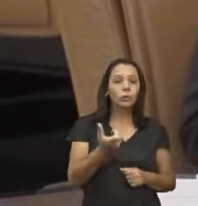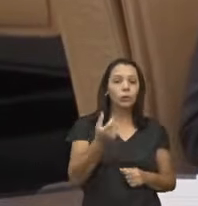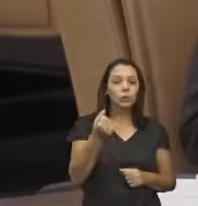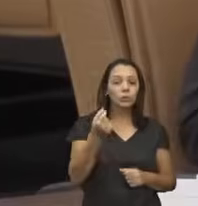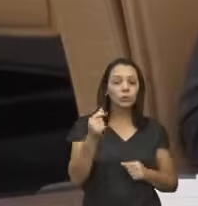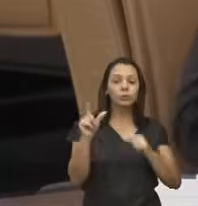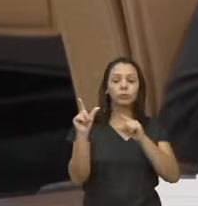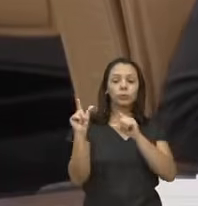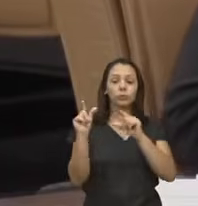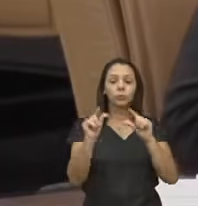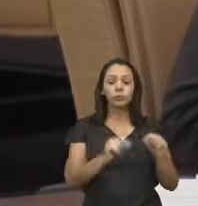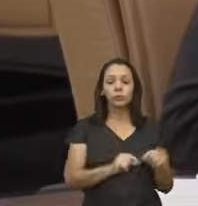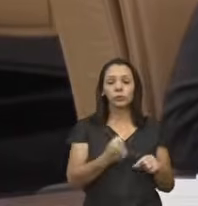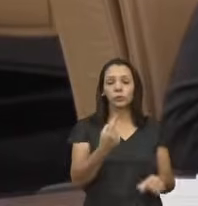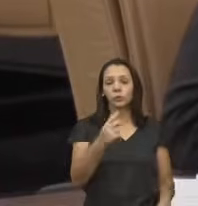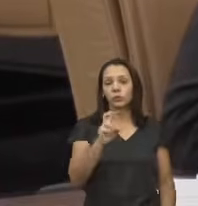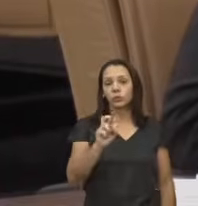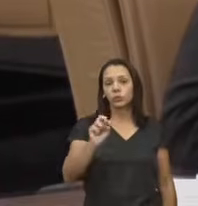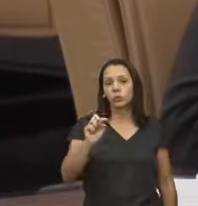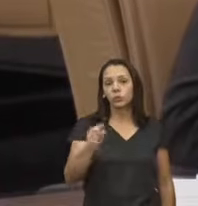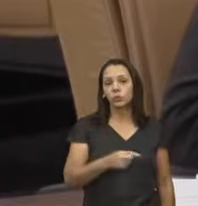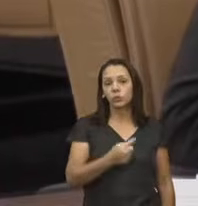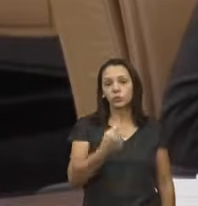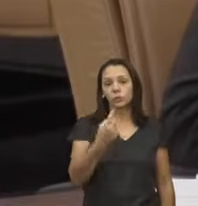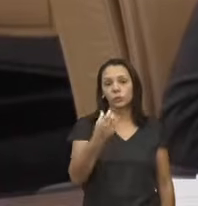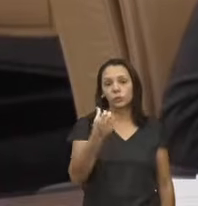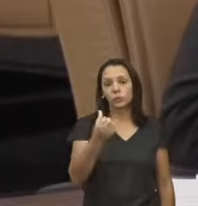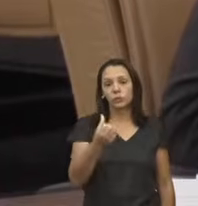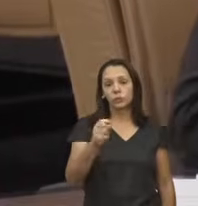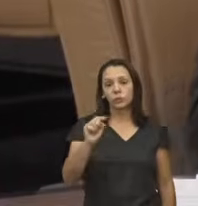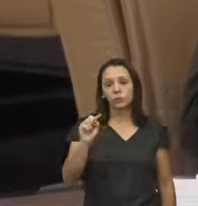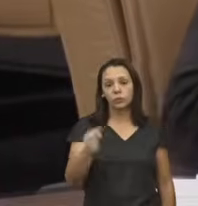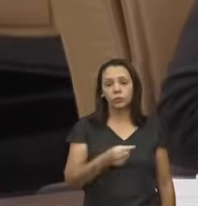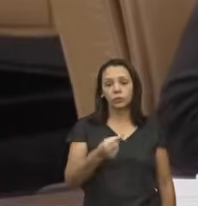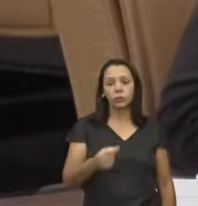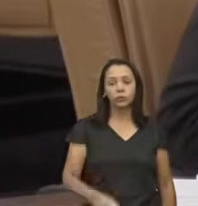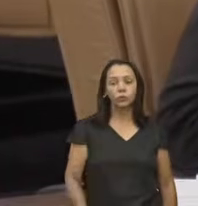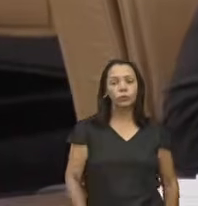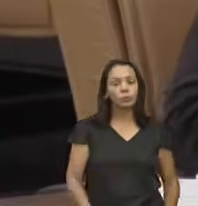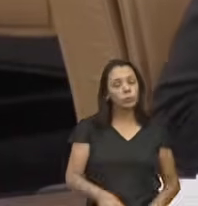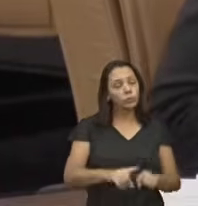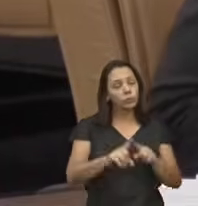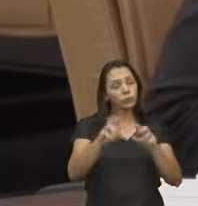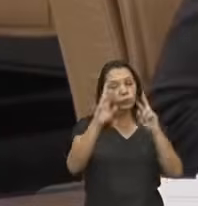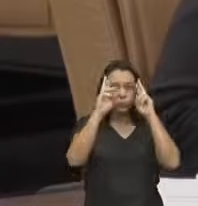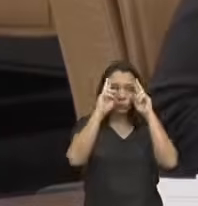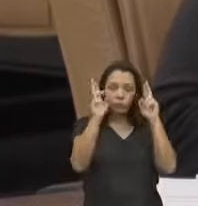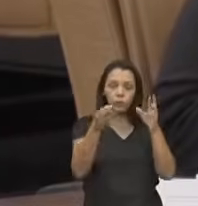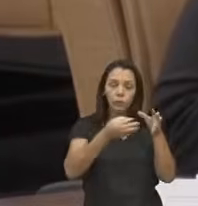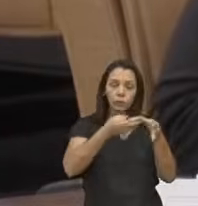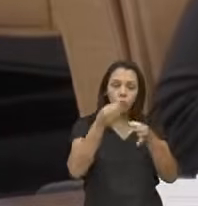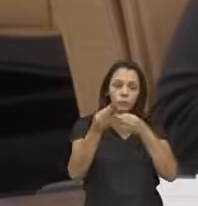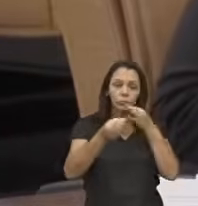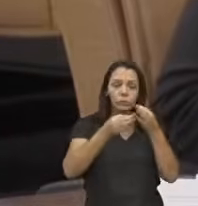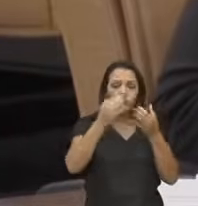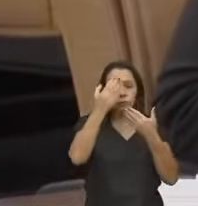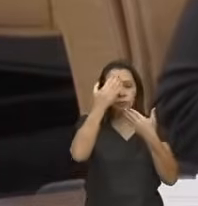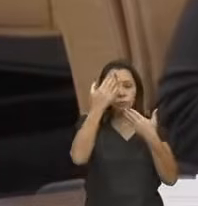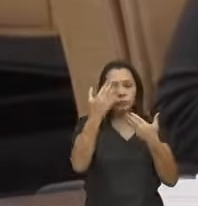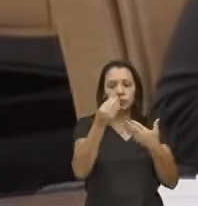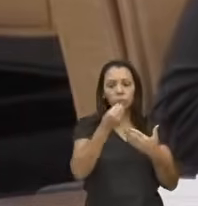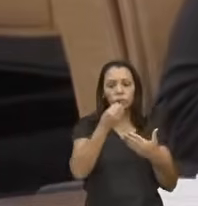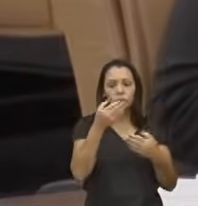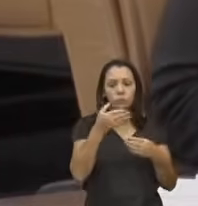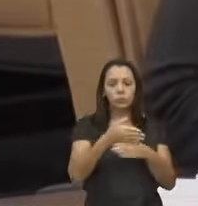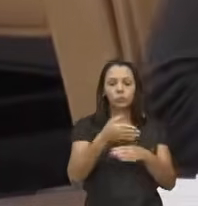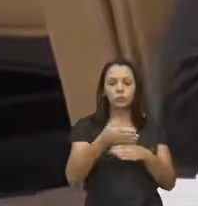desses R$16 mil são só da TV Câmara. Eu acho que é uma medida de economicidade, mas respeito a posição do senhor e agradeço mais uma vez a oportunidade de fazer a parte.